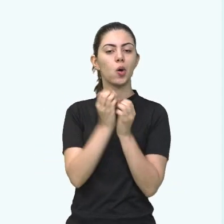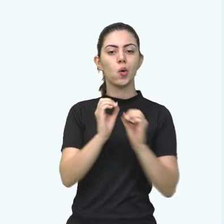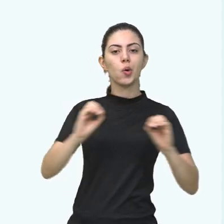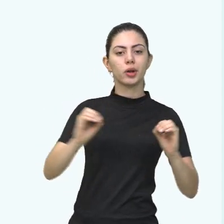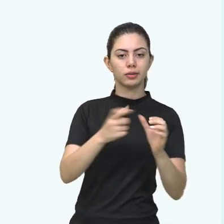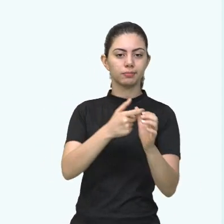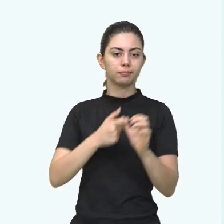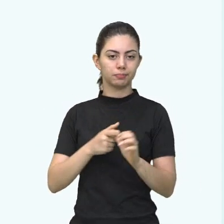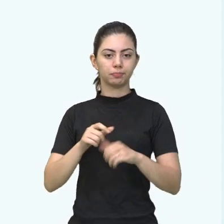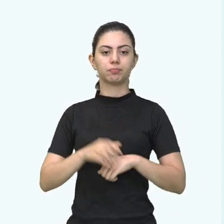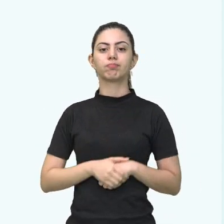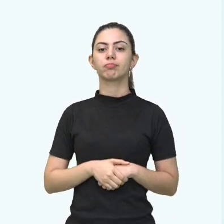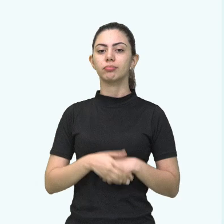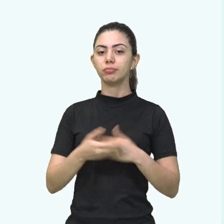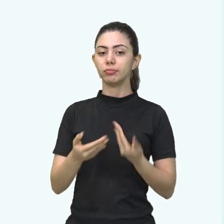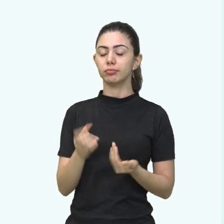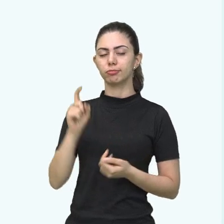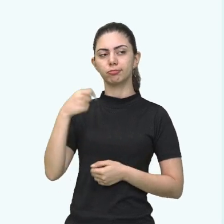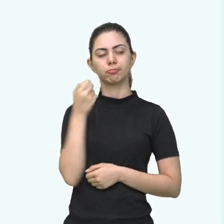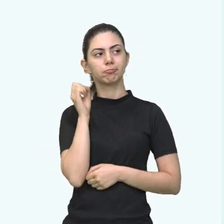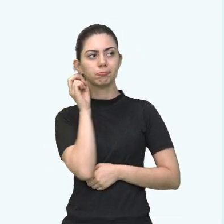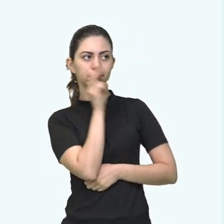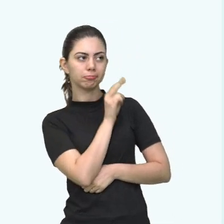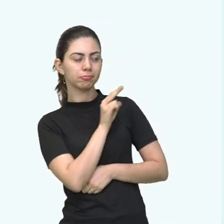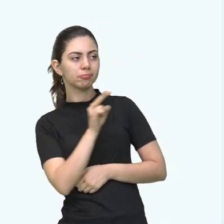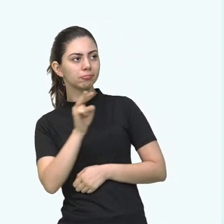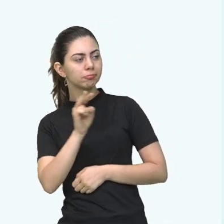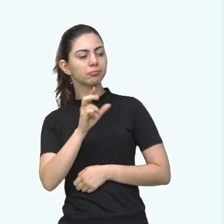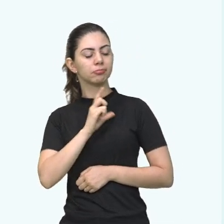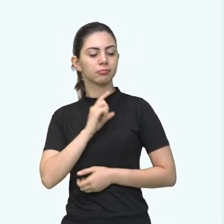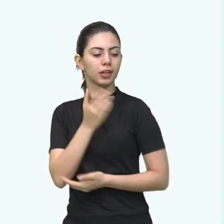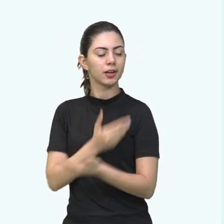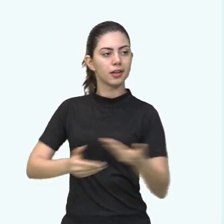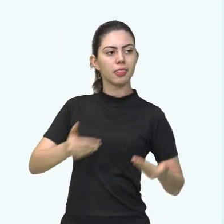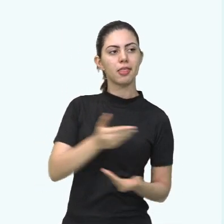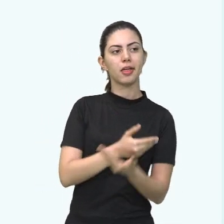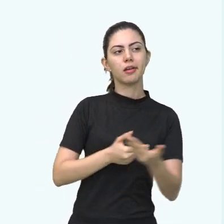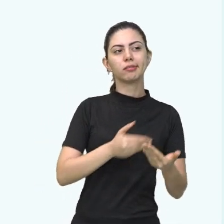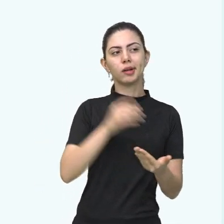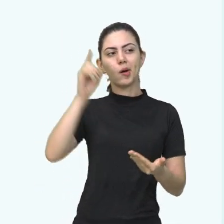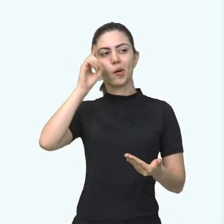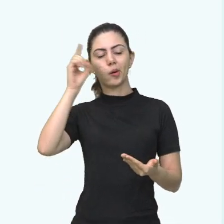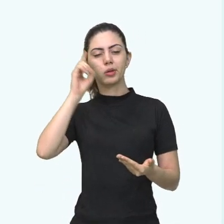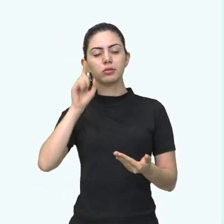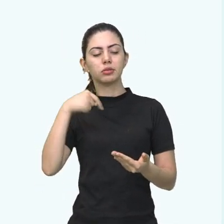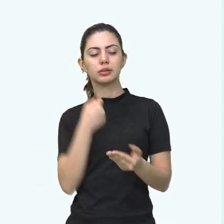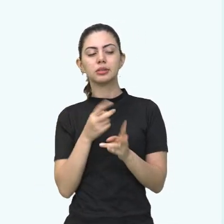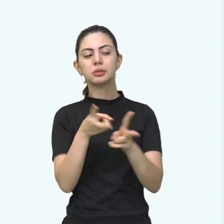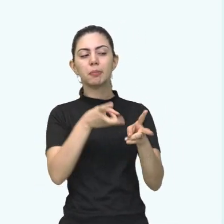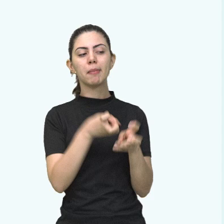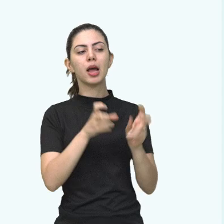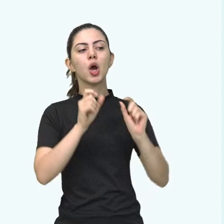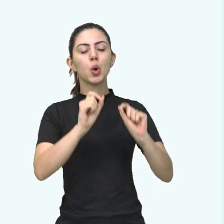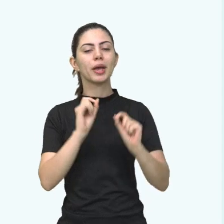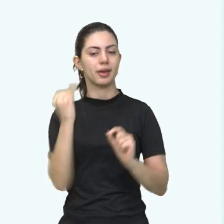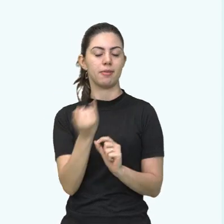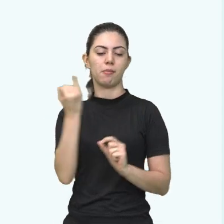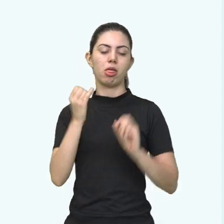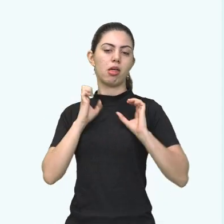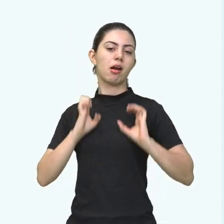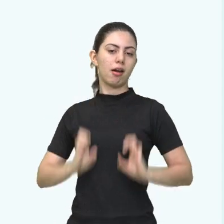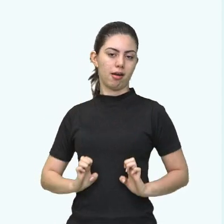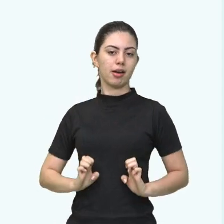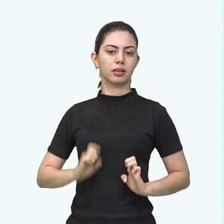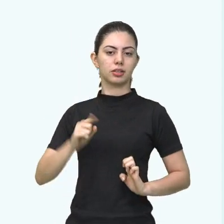quando observamos as interações cotidianas. Percebemos a importância da ética como um